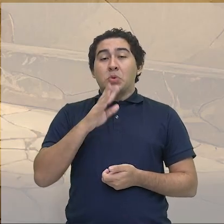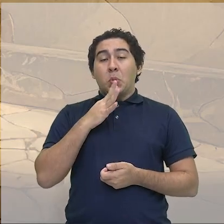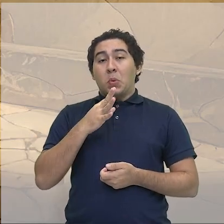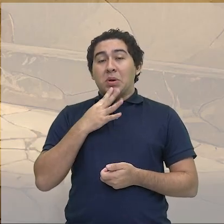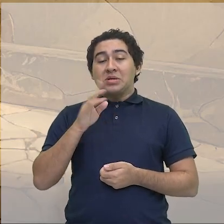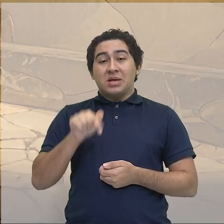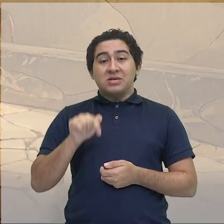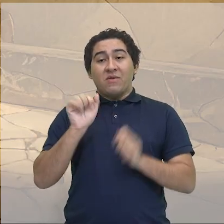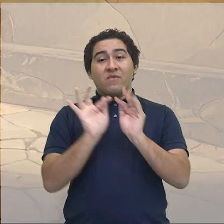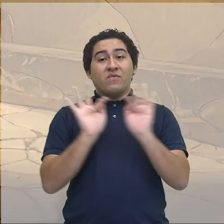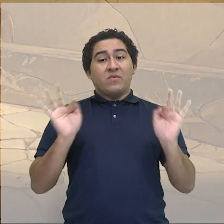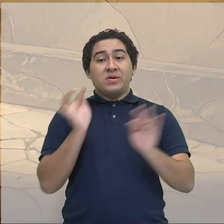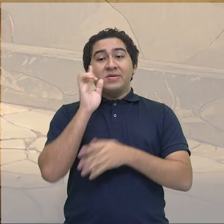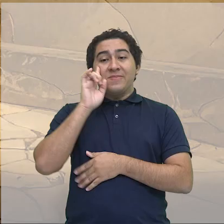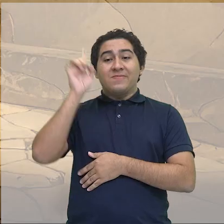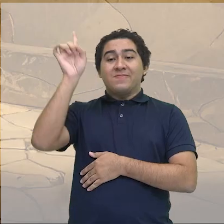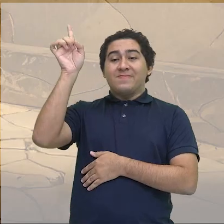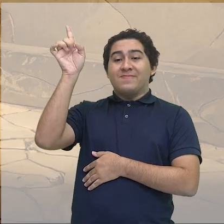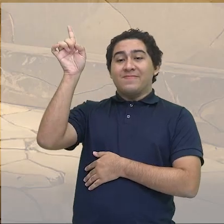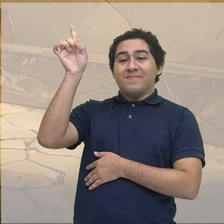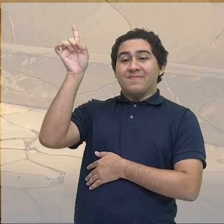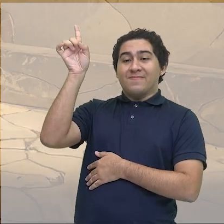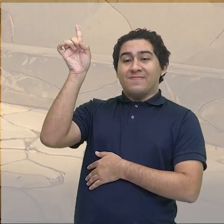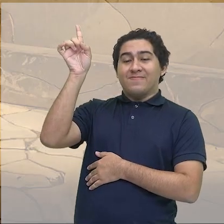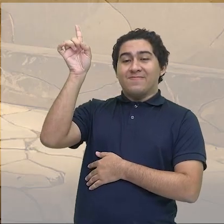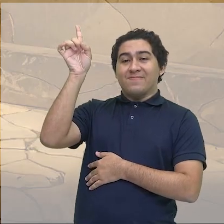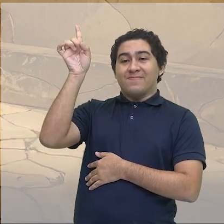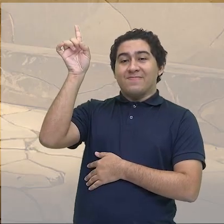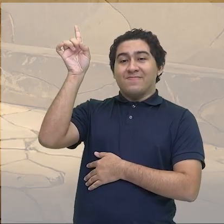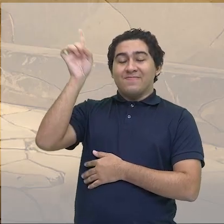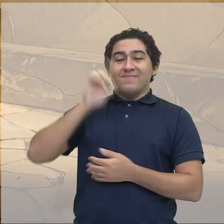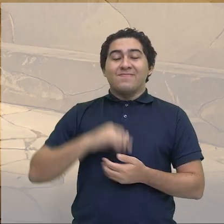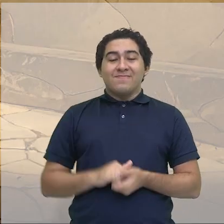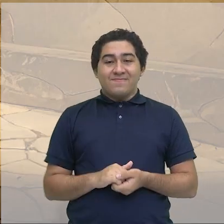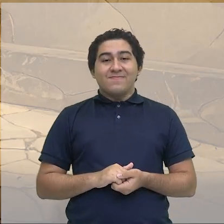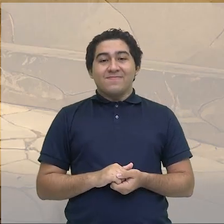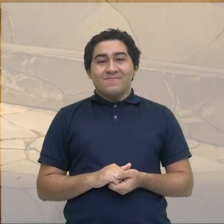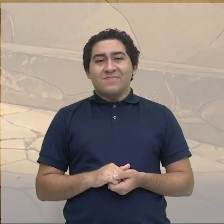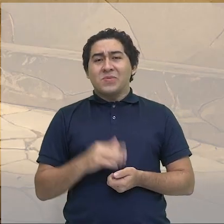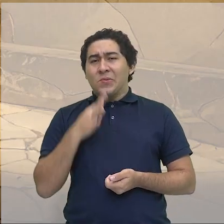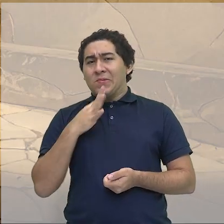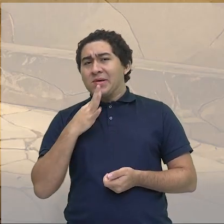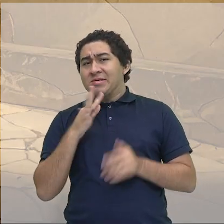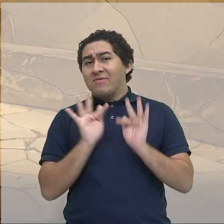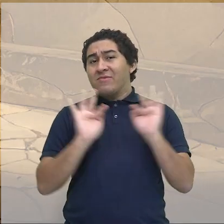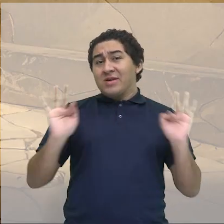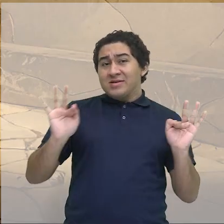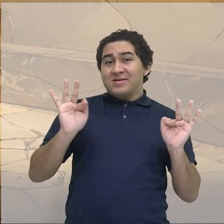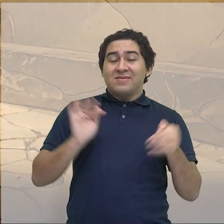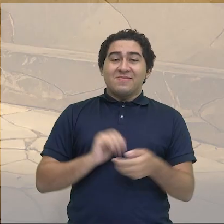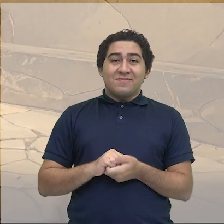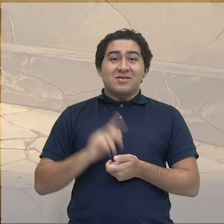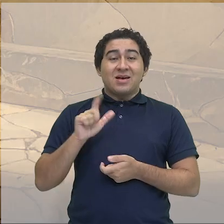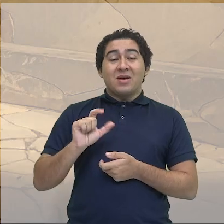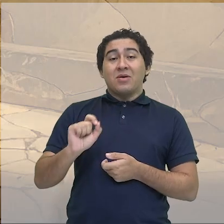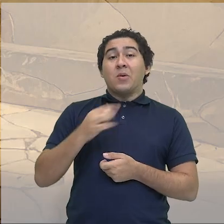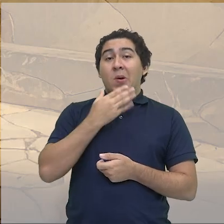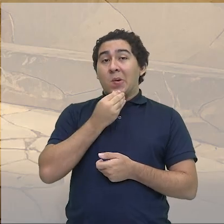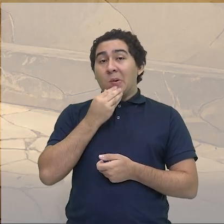essa famosa frase que está aqui do meu lado, to be or not to be. Conhecem? Essa frase é de